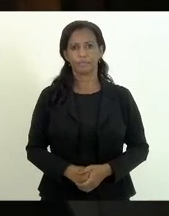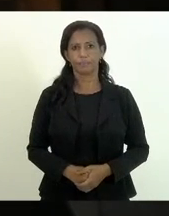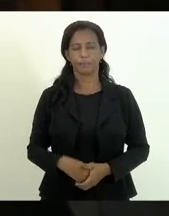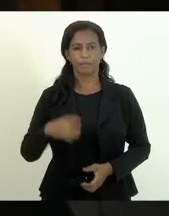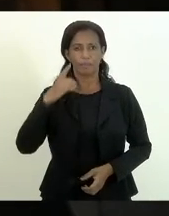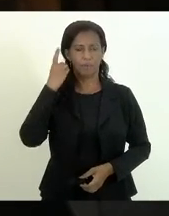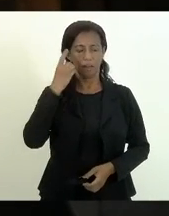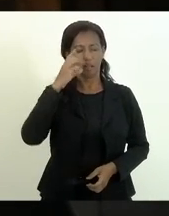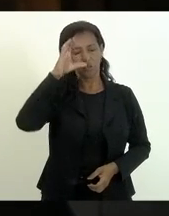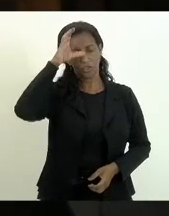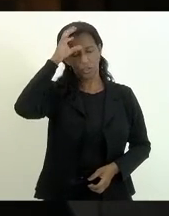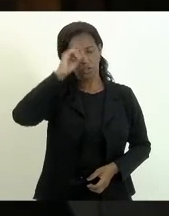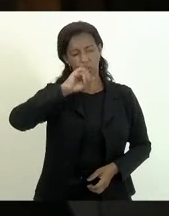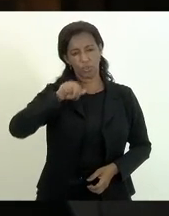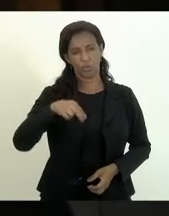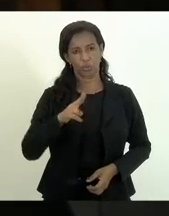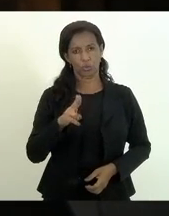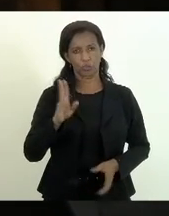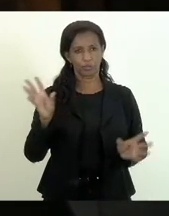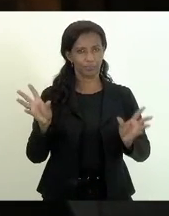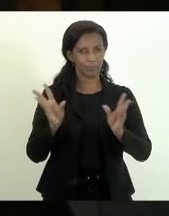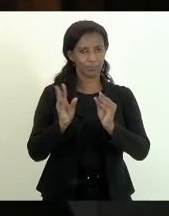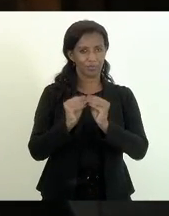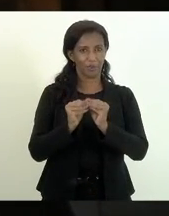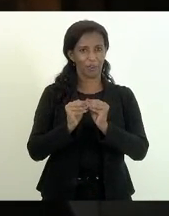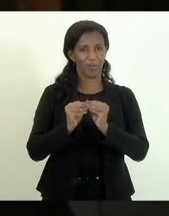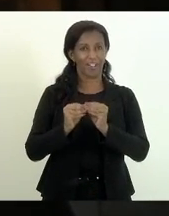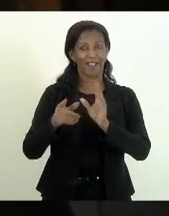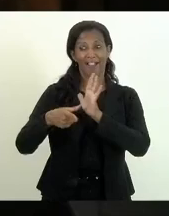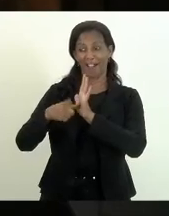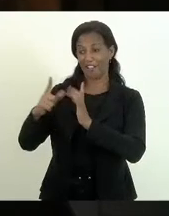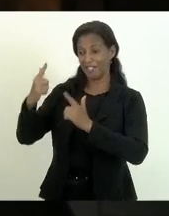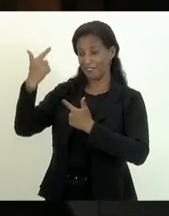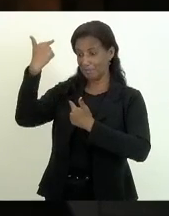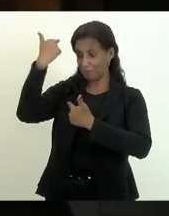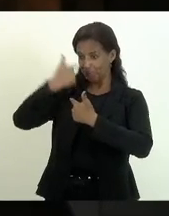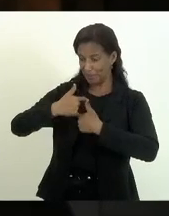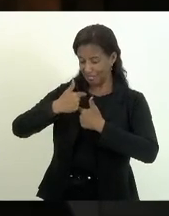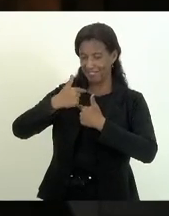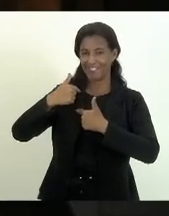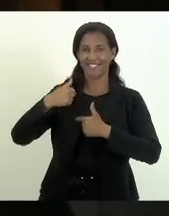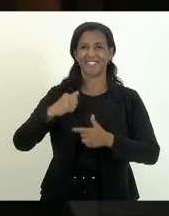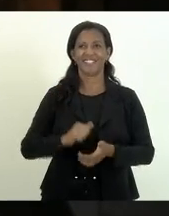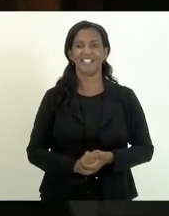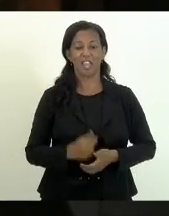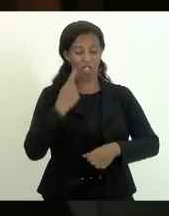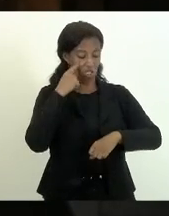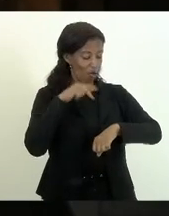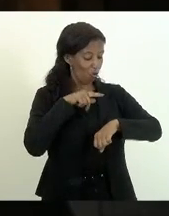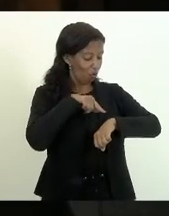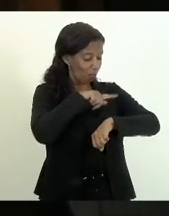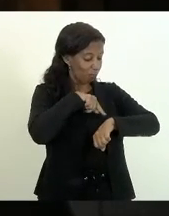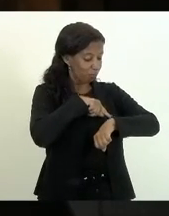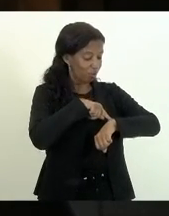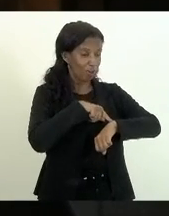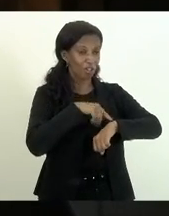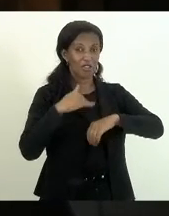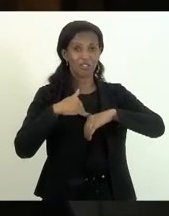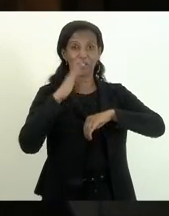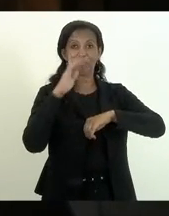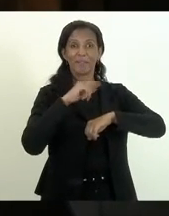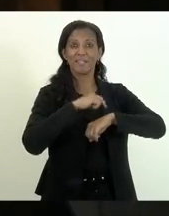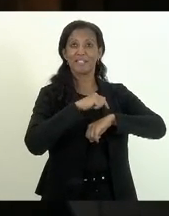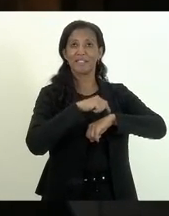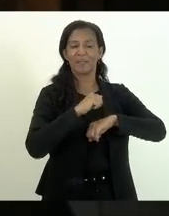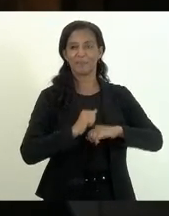Deputado a tia Ju para concluir antes que a senhora achando minha atenção que eu estourei meu tempo eu vou até olhar o relógio já estourei mesmo